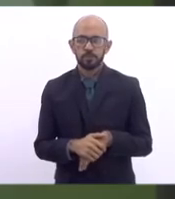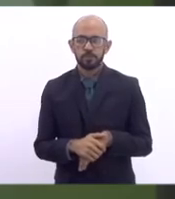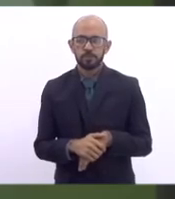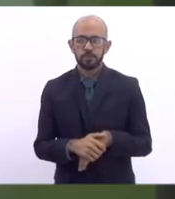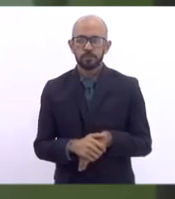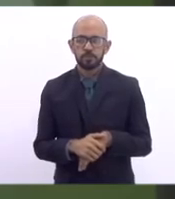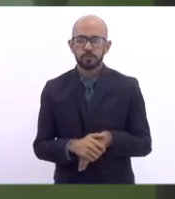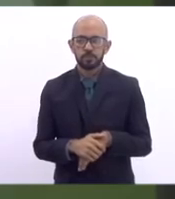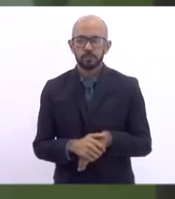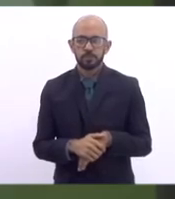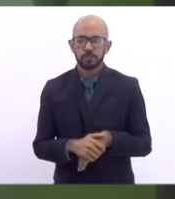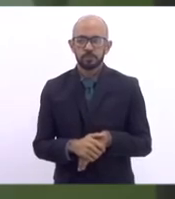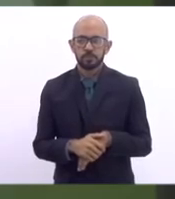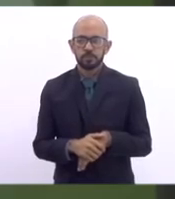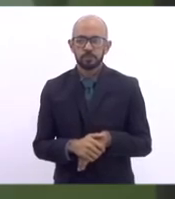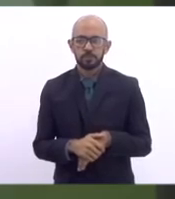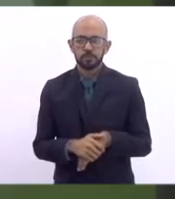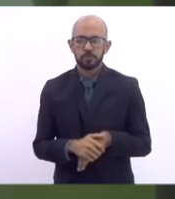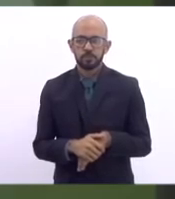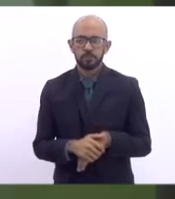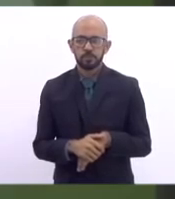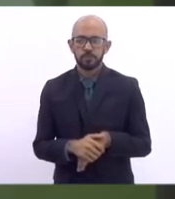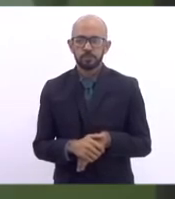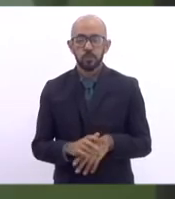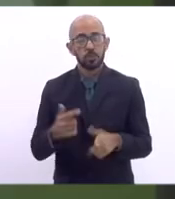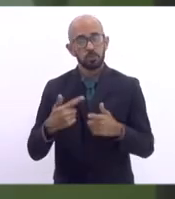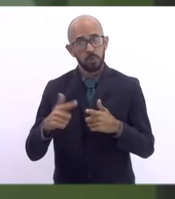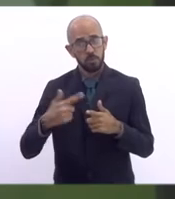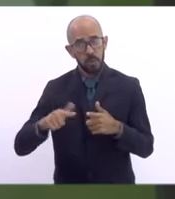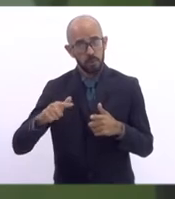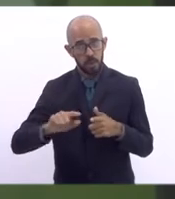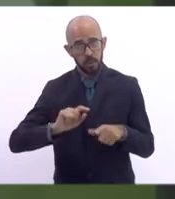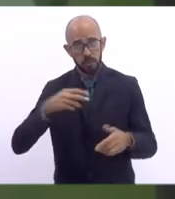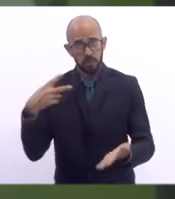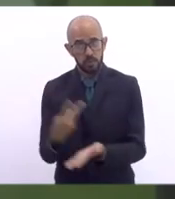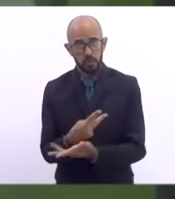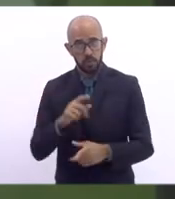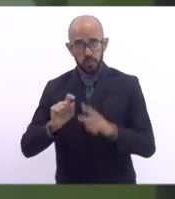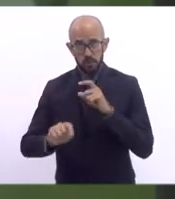é um dos achados foi fazer é você